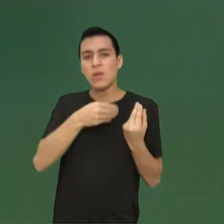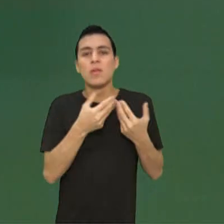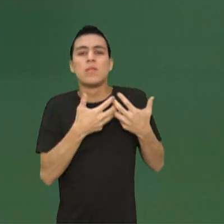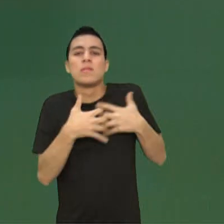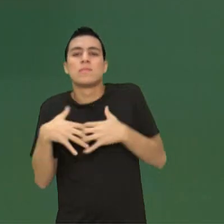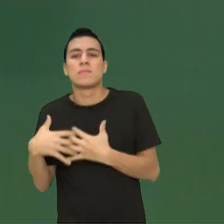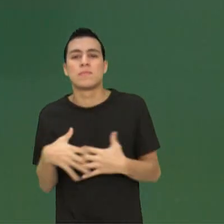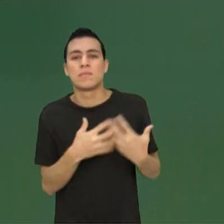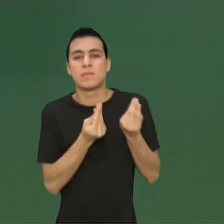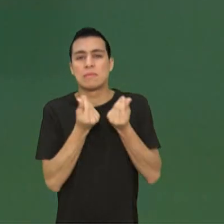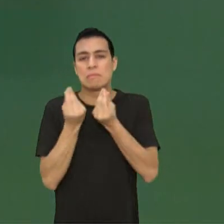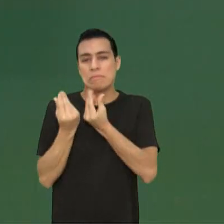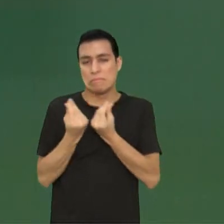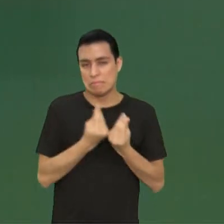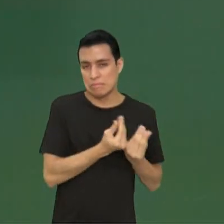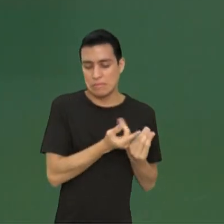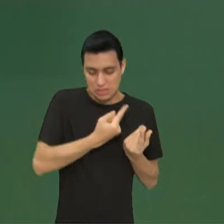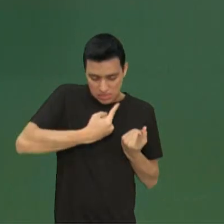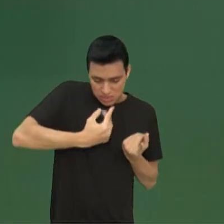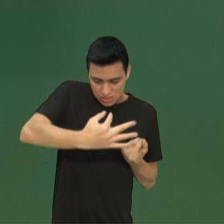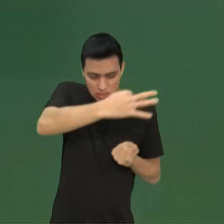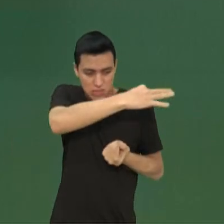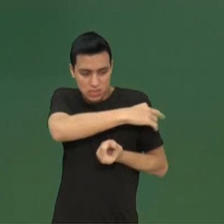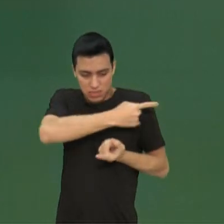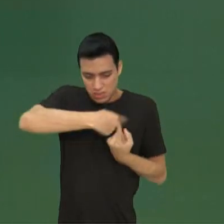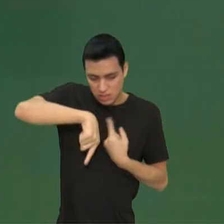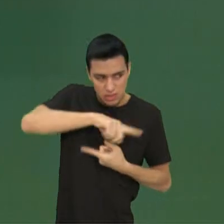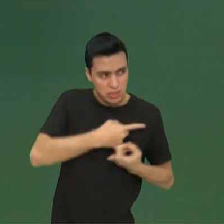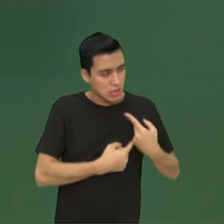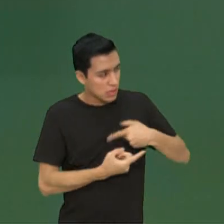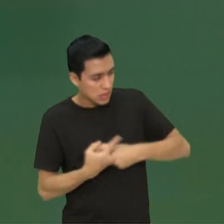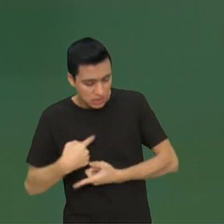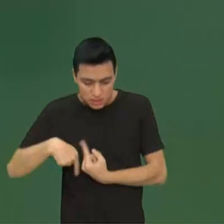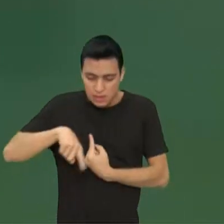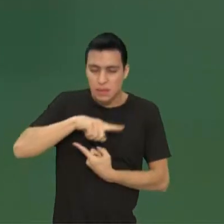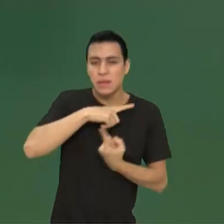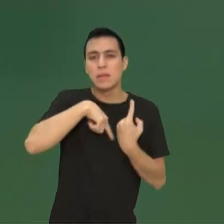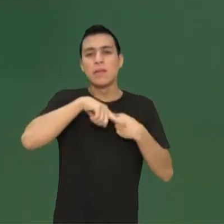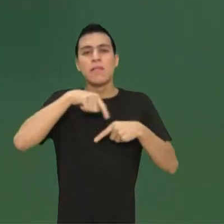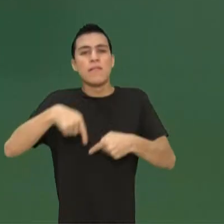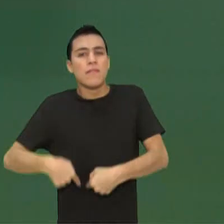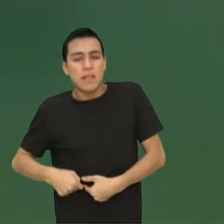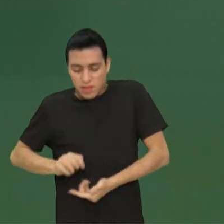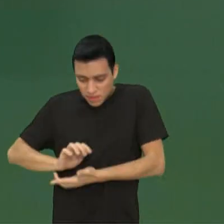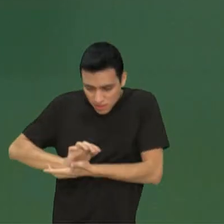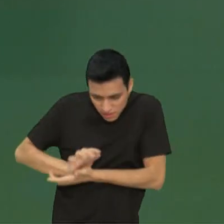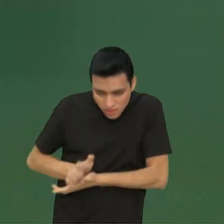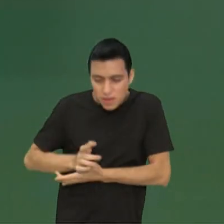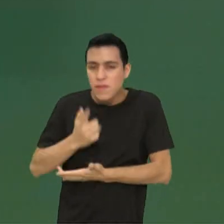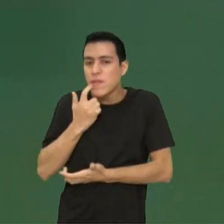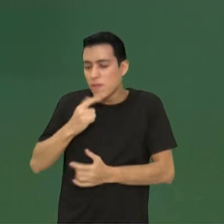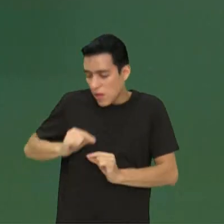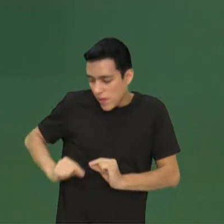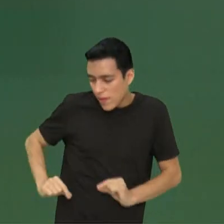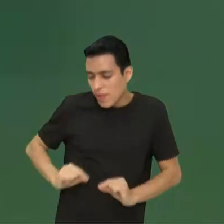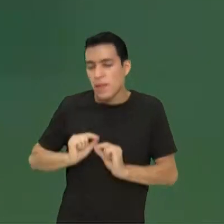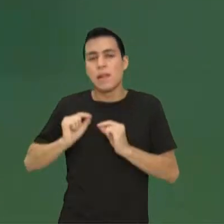para as glândulas salivares, o nosso corpo entra na circulação, vai para o fígado, destrói glóbulos